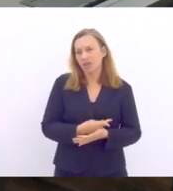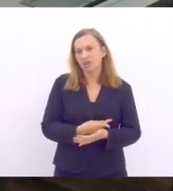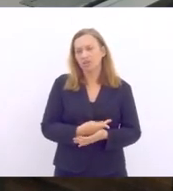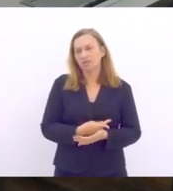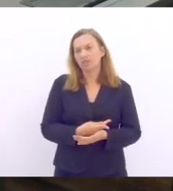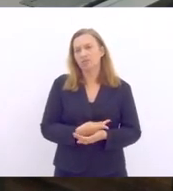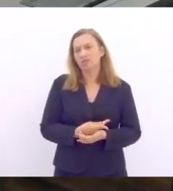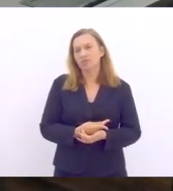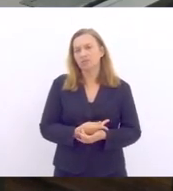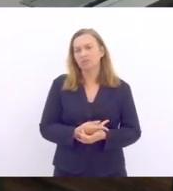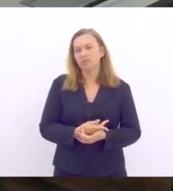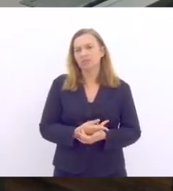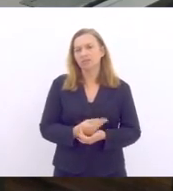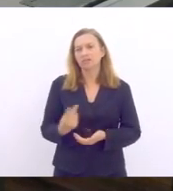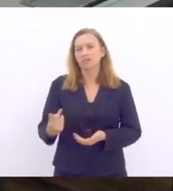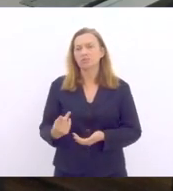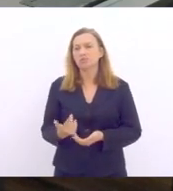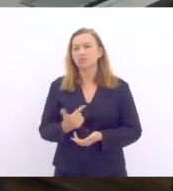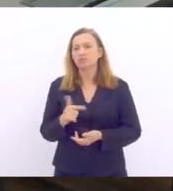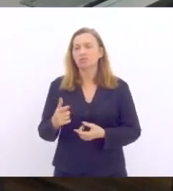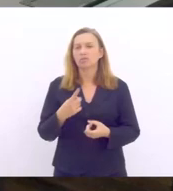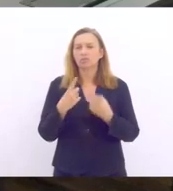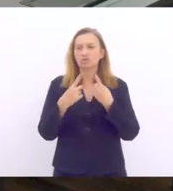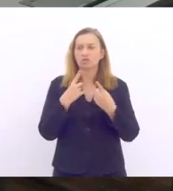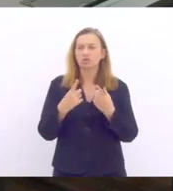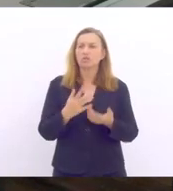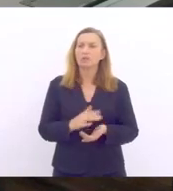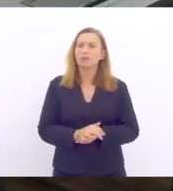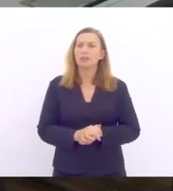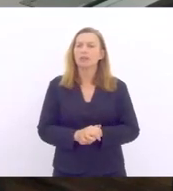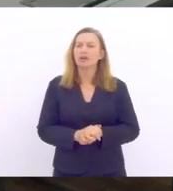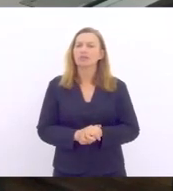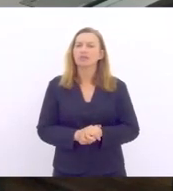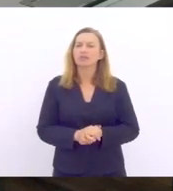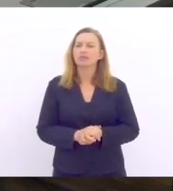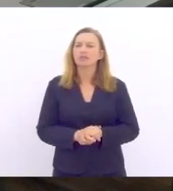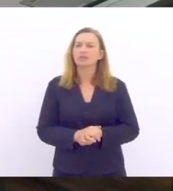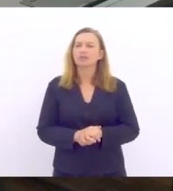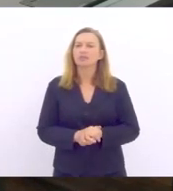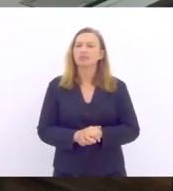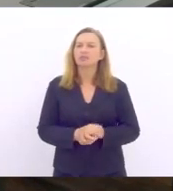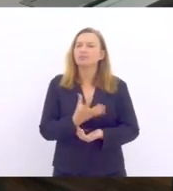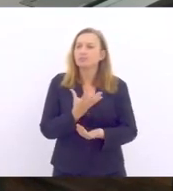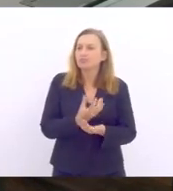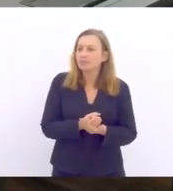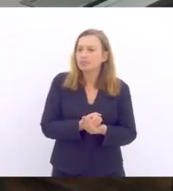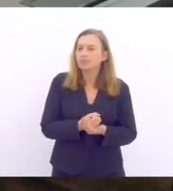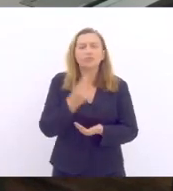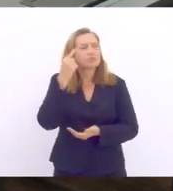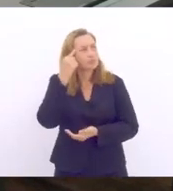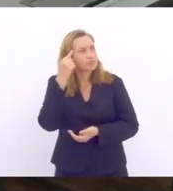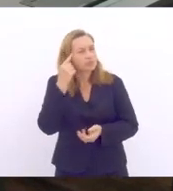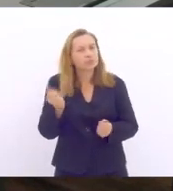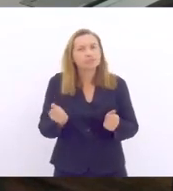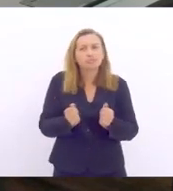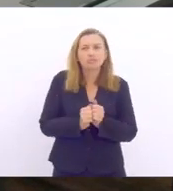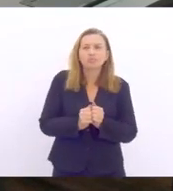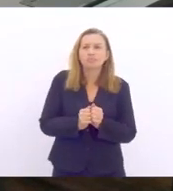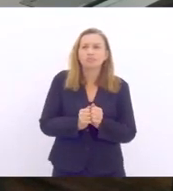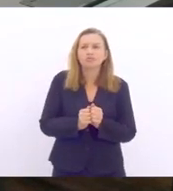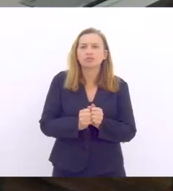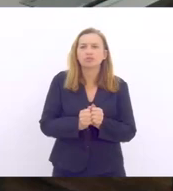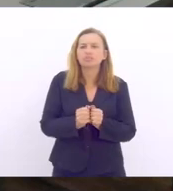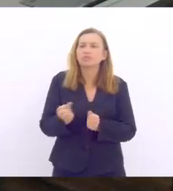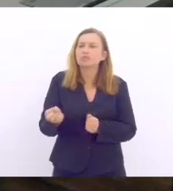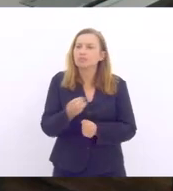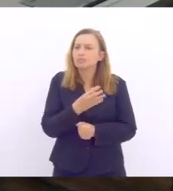citada aqui no Vale Mais o Debate. A questão do cadastro tem que ser repensada junto com a